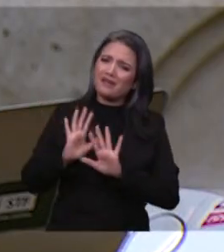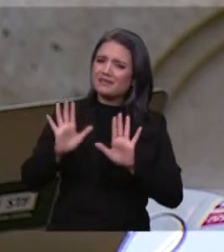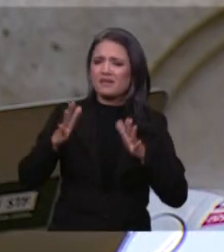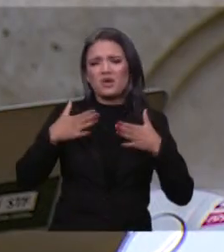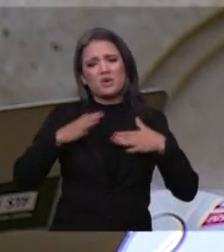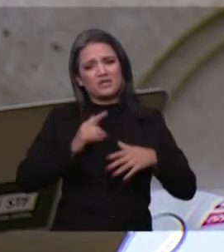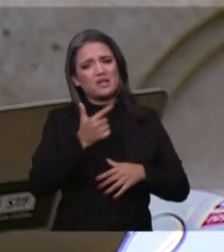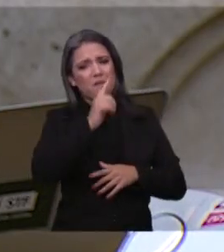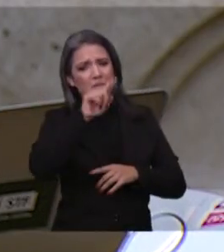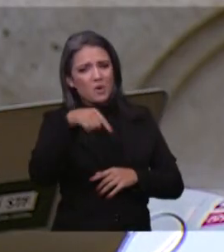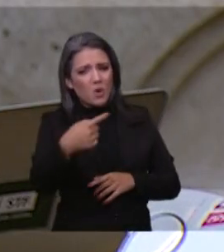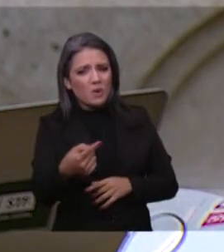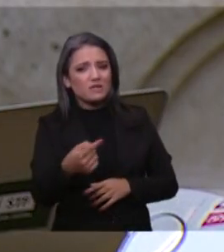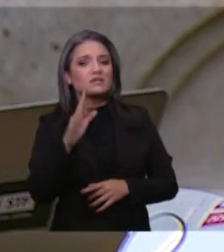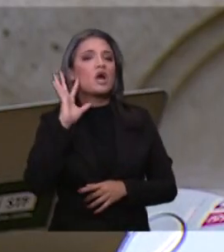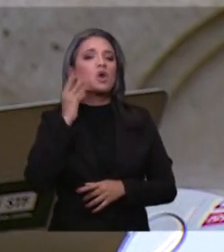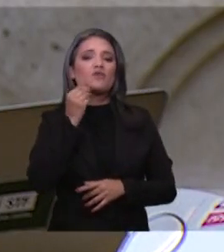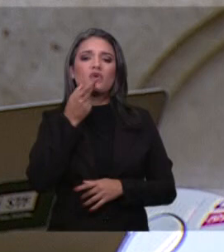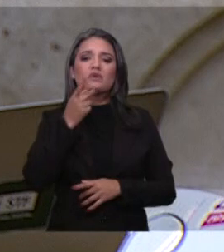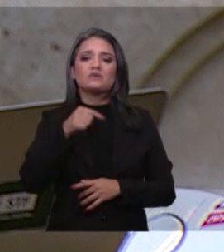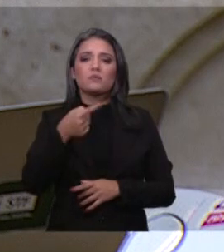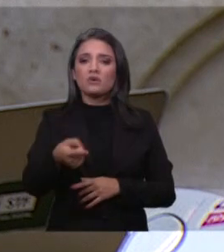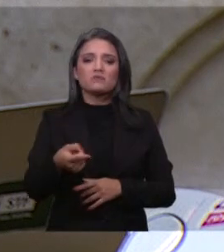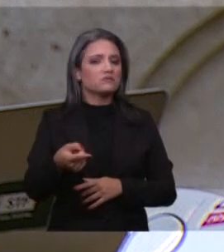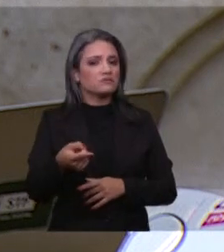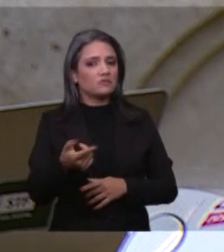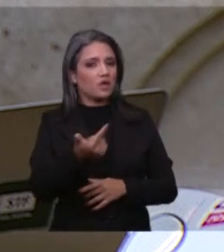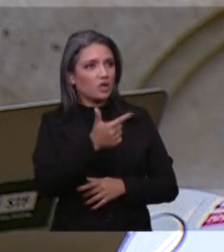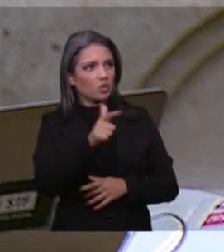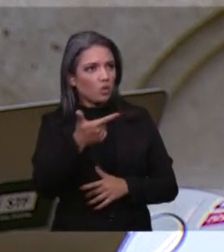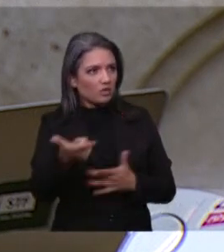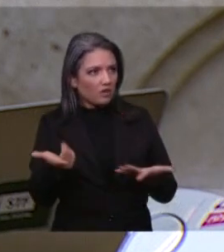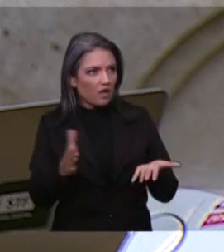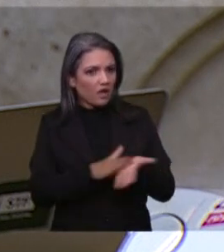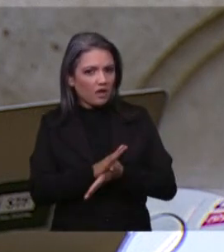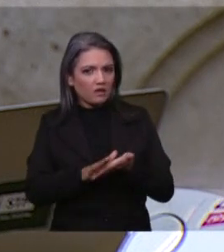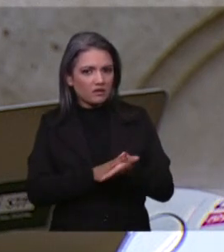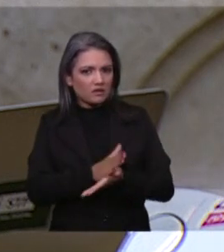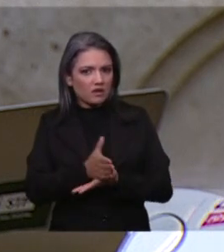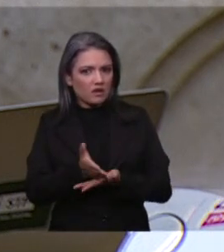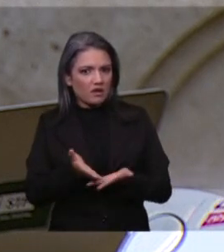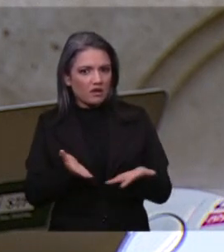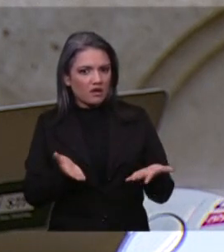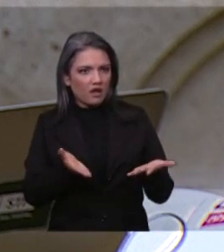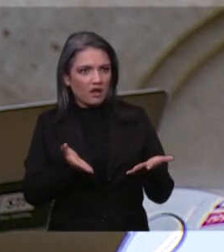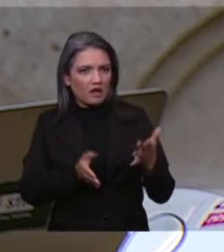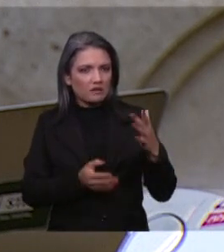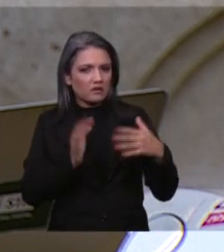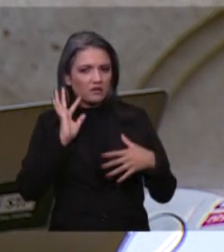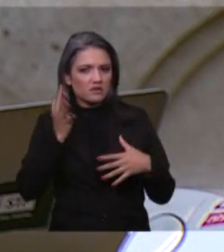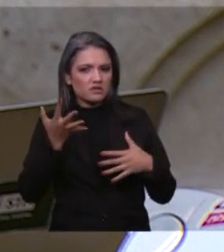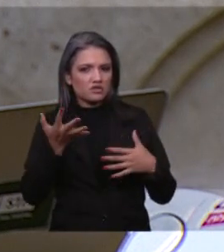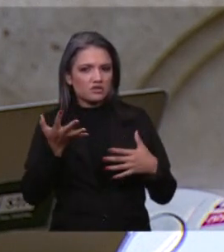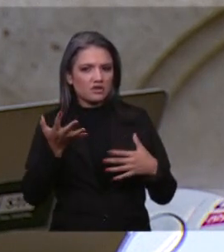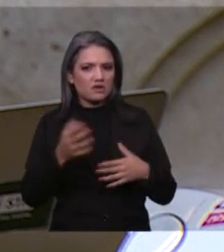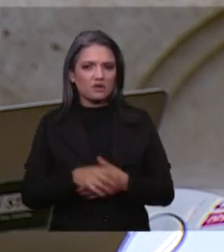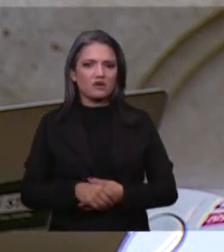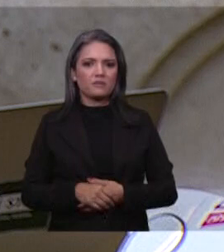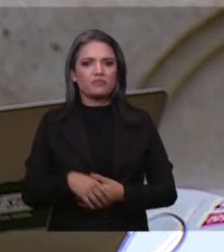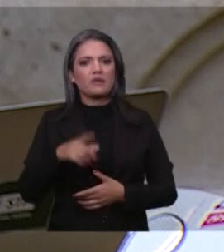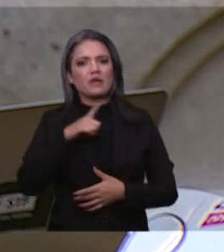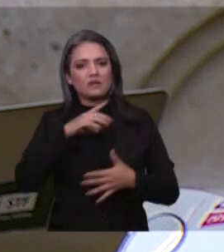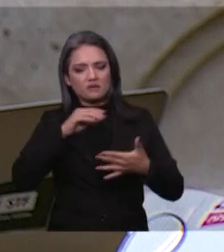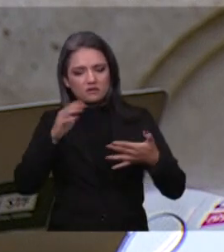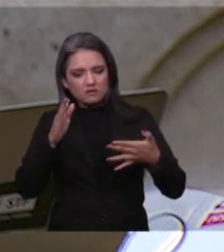Gente, nós estamos aqui Eu acho que essa questão não existe, tem precedente. No momento, nós estamos... Tem precedente. Se